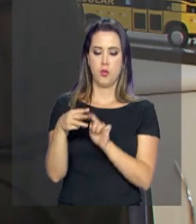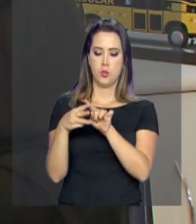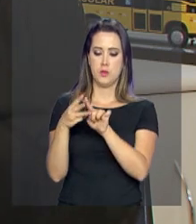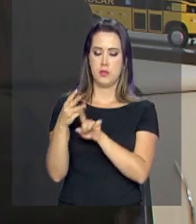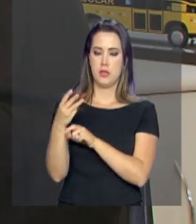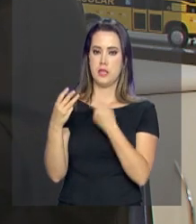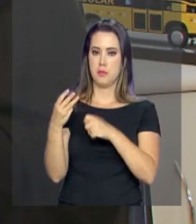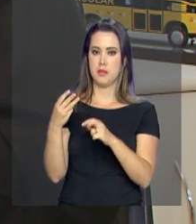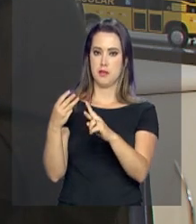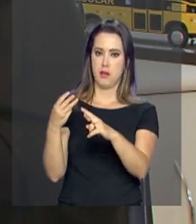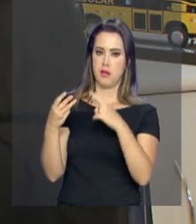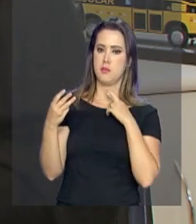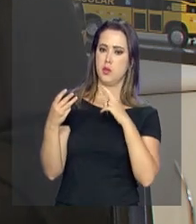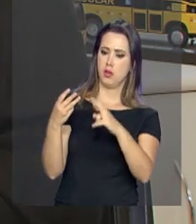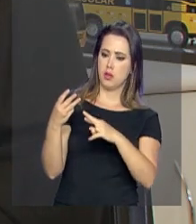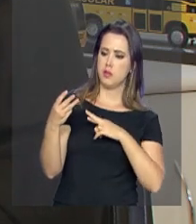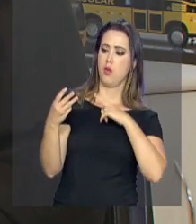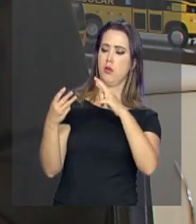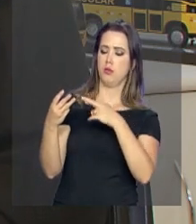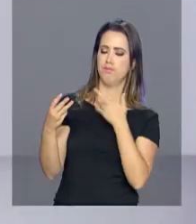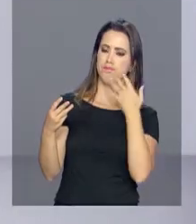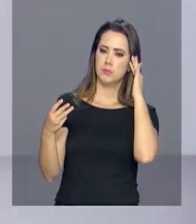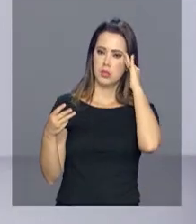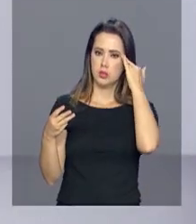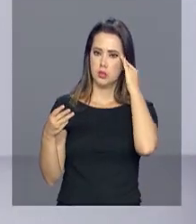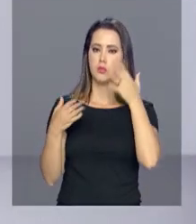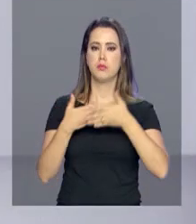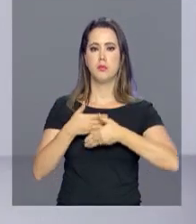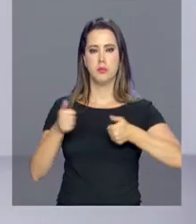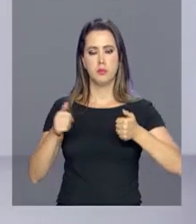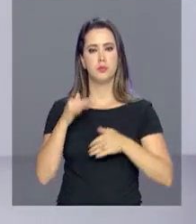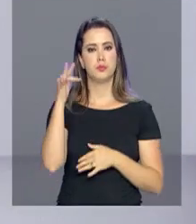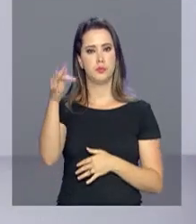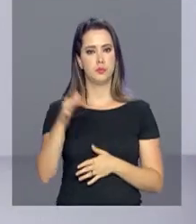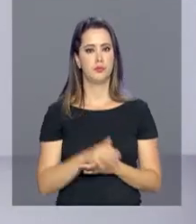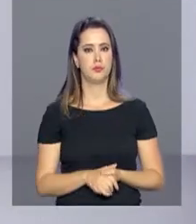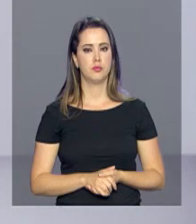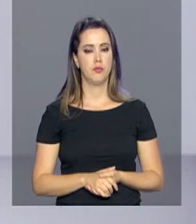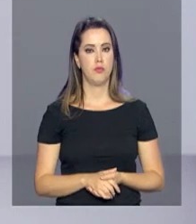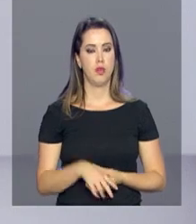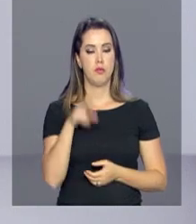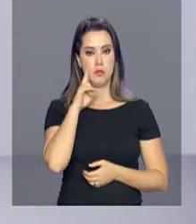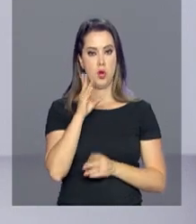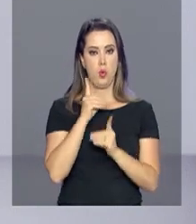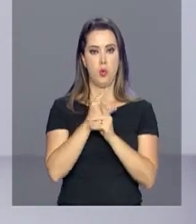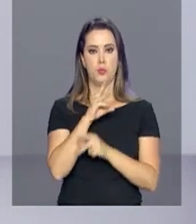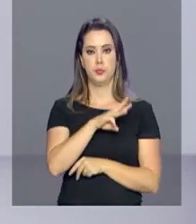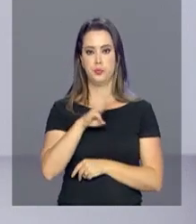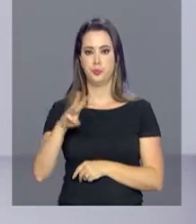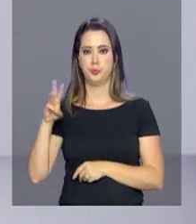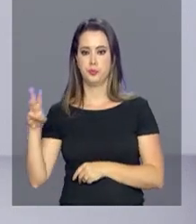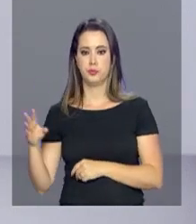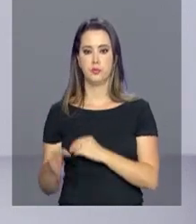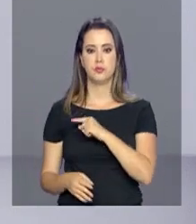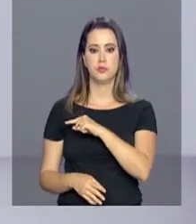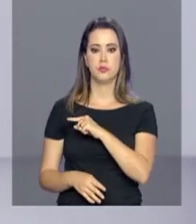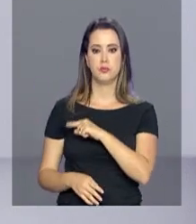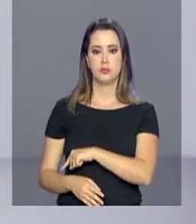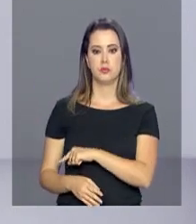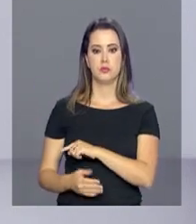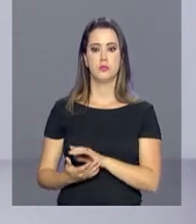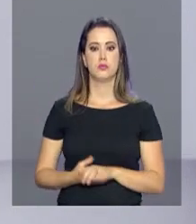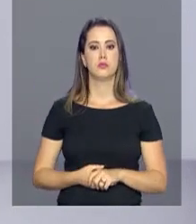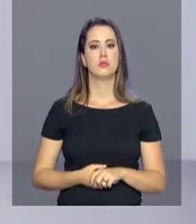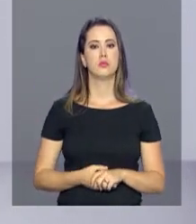vão nos dar subsídios para melhorar os formulários estão na internet no endereço que aparece na sua